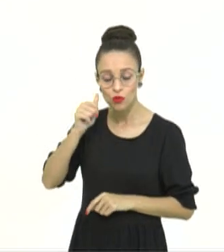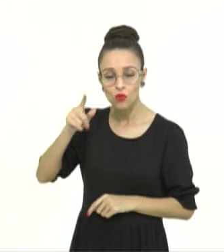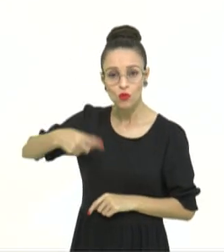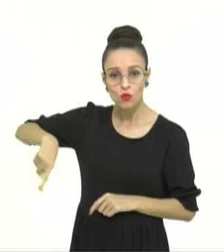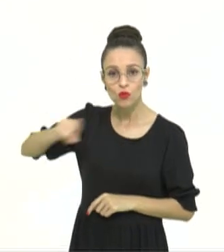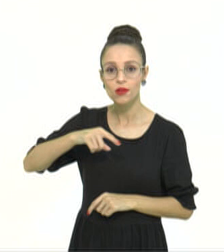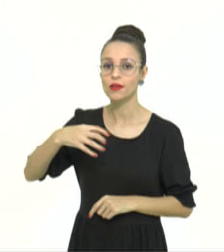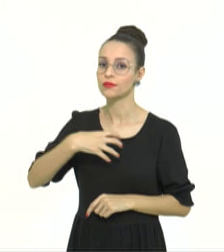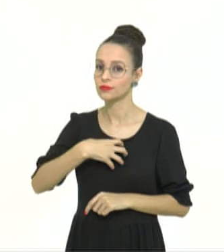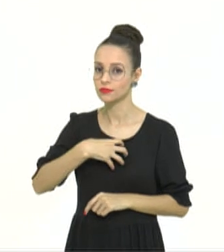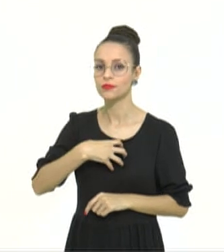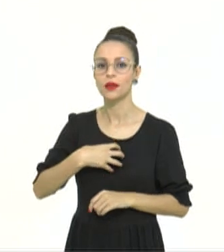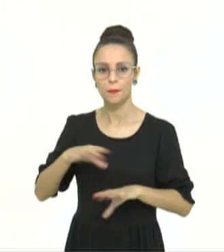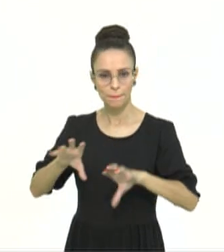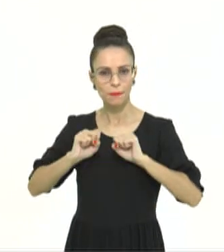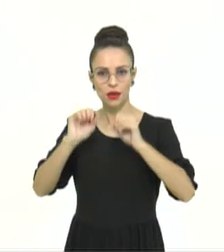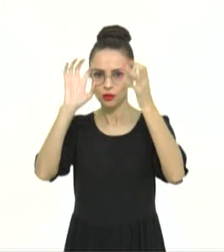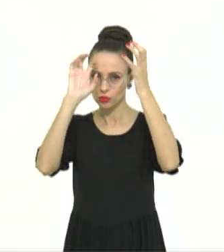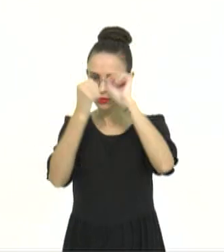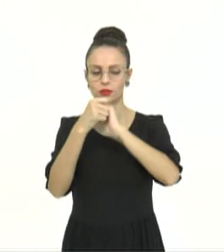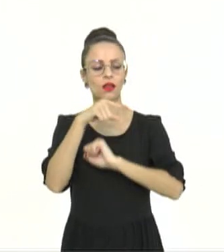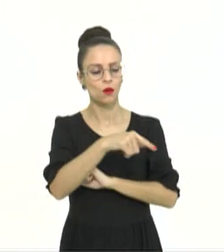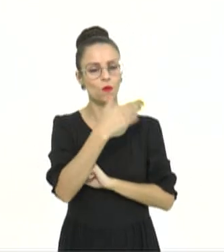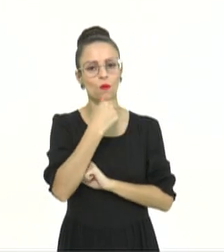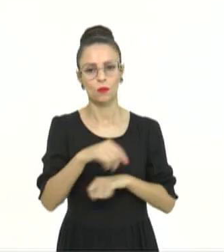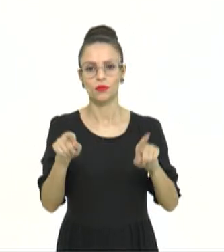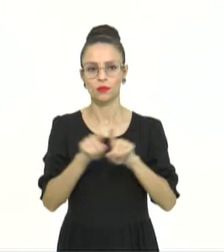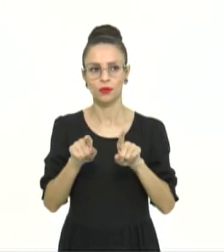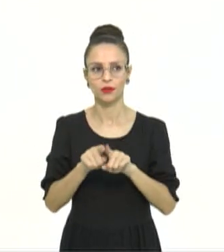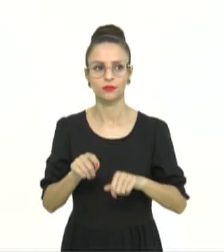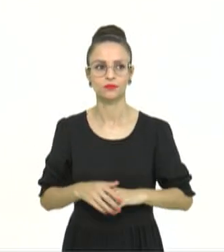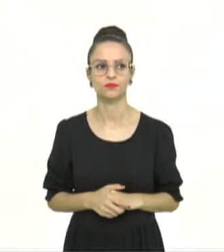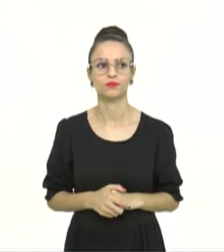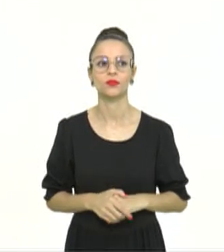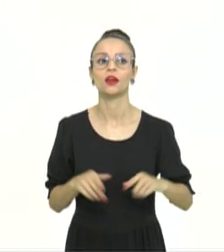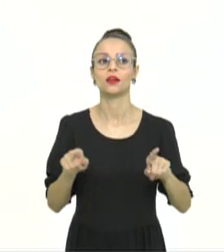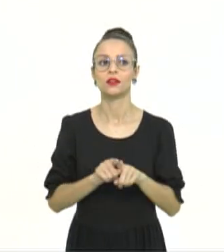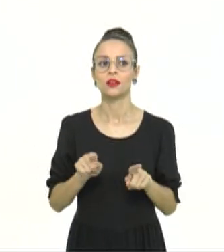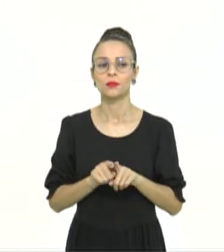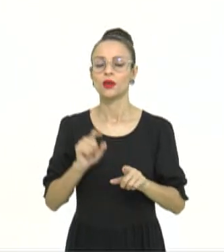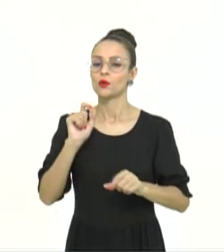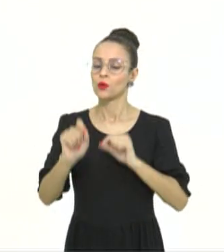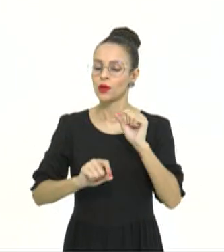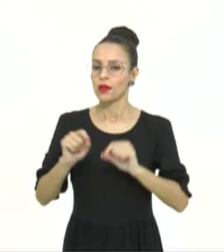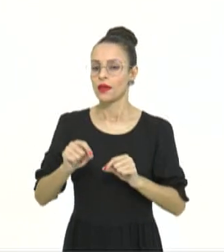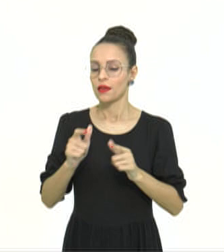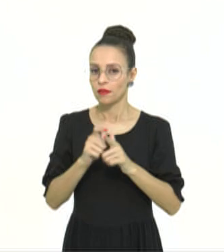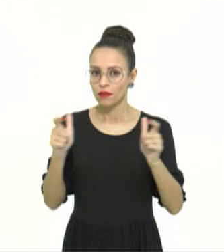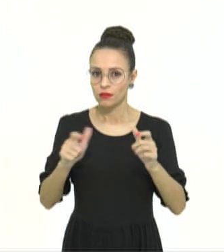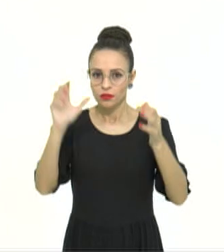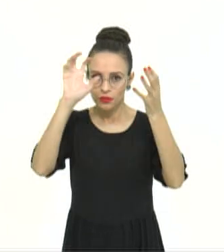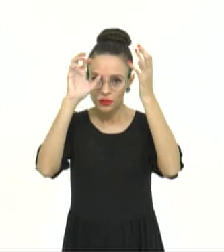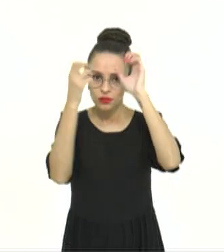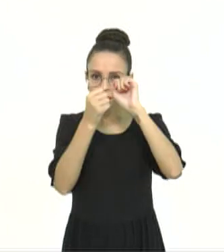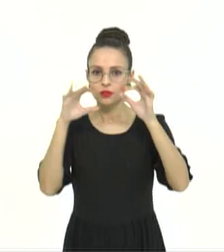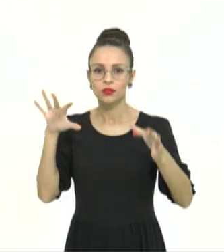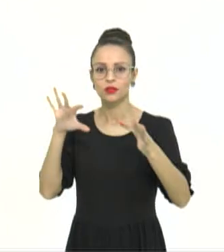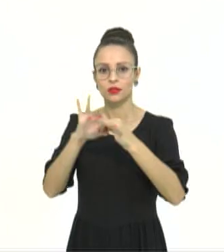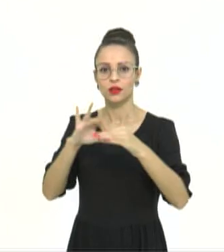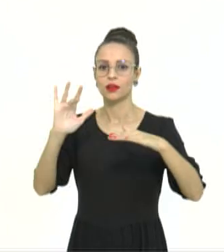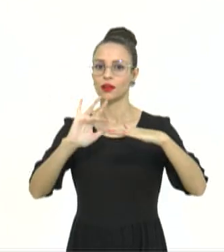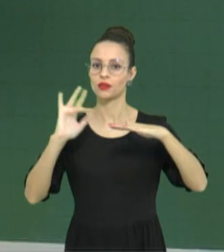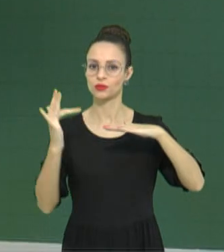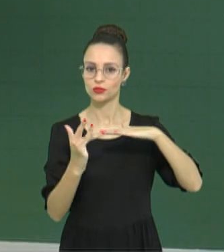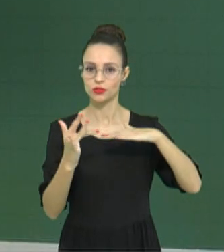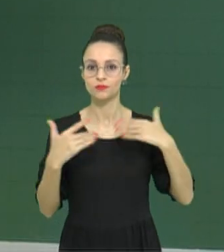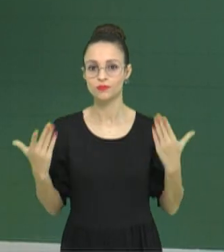que estão suscetíveis, os homens também. E uma parte considerável desses transtornos alimentares está ligado às redes sociais,